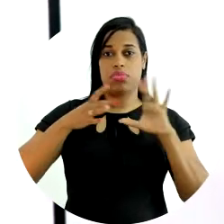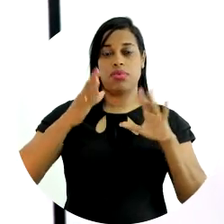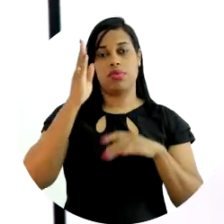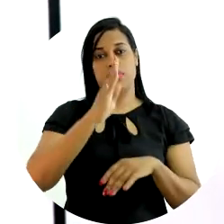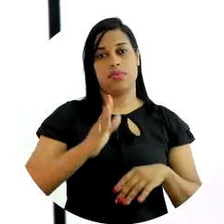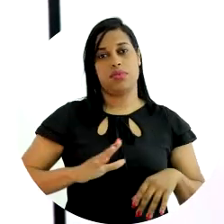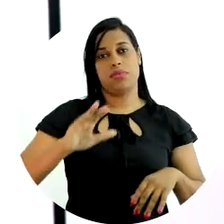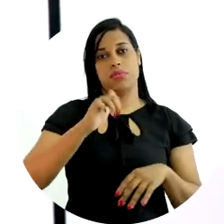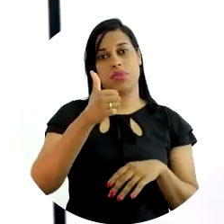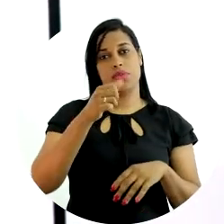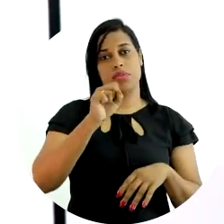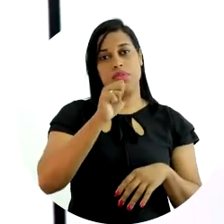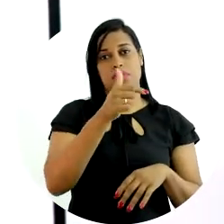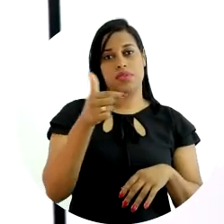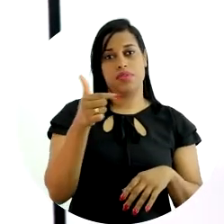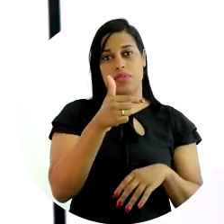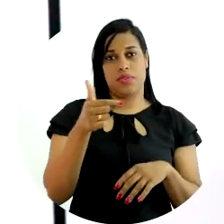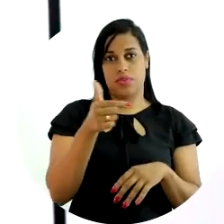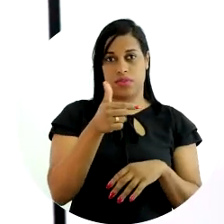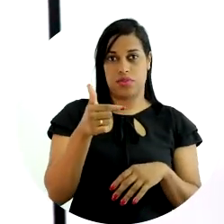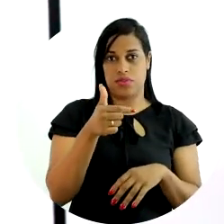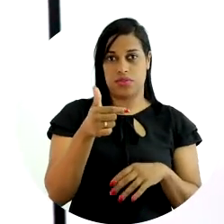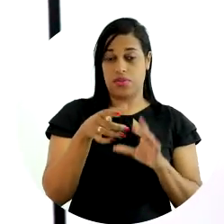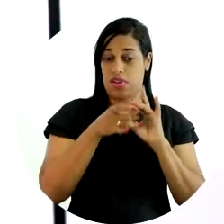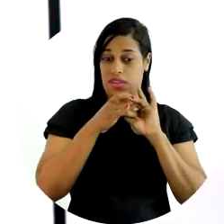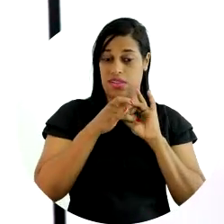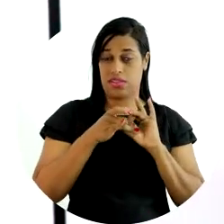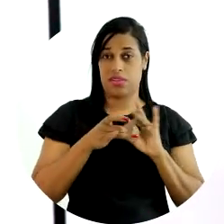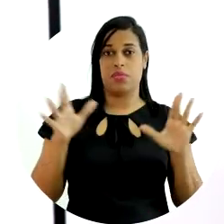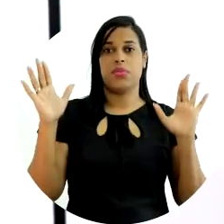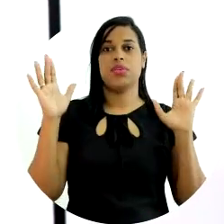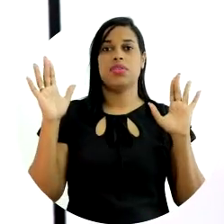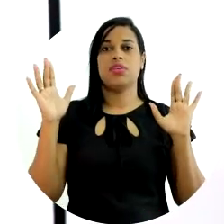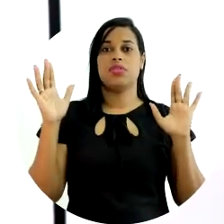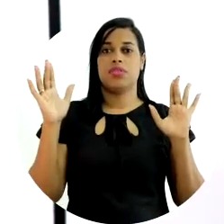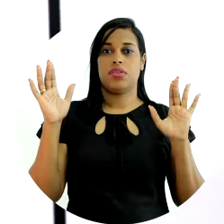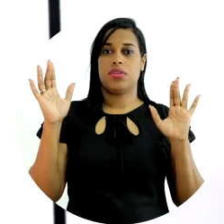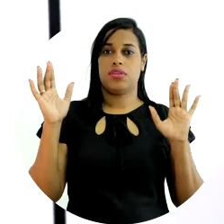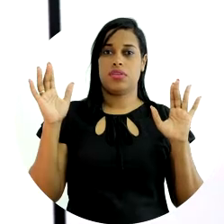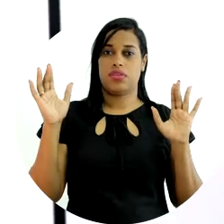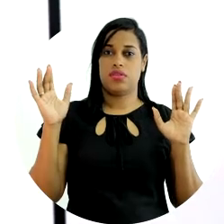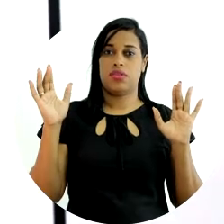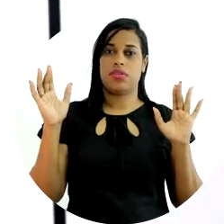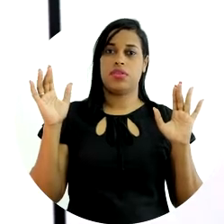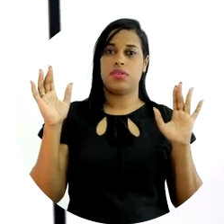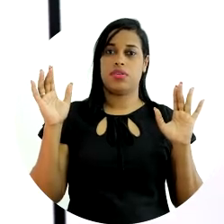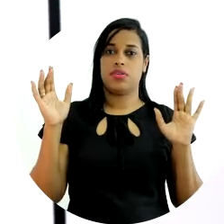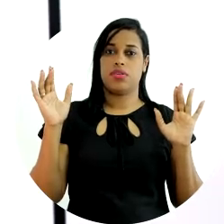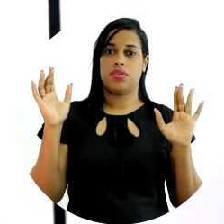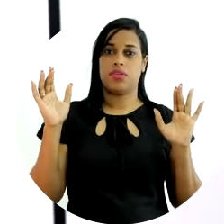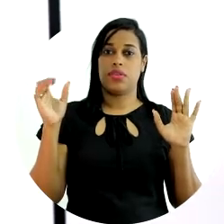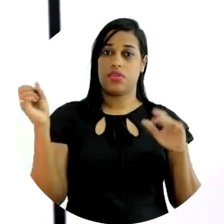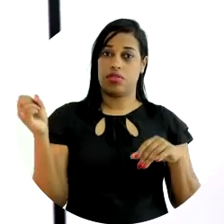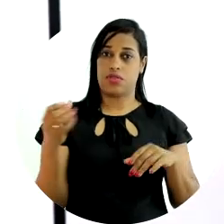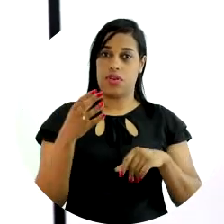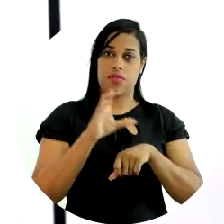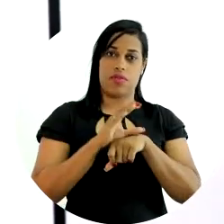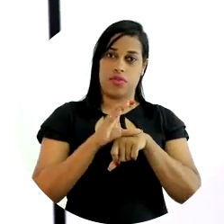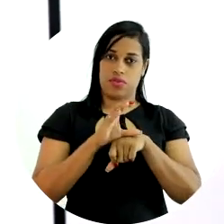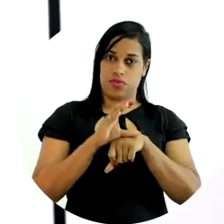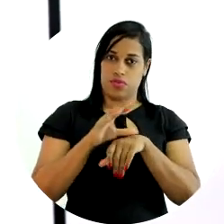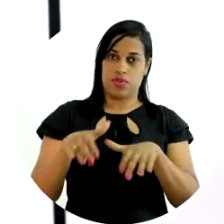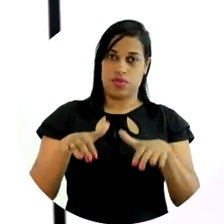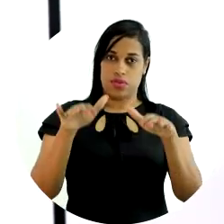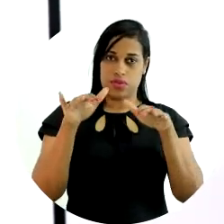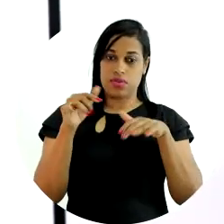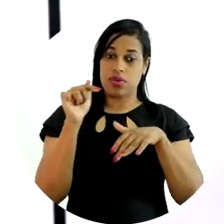a independência do Brasil em 1822. Que aí, com a independência, foi promulgada uma